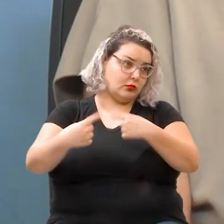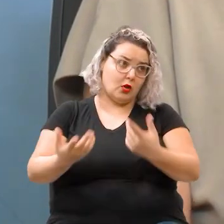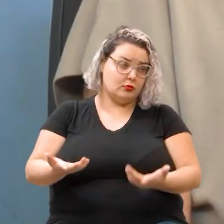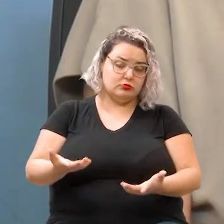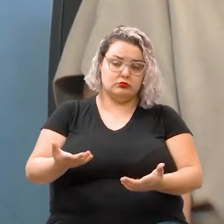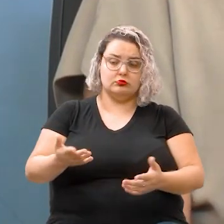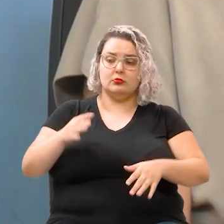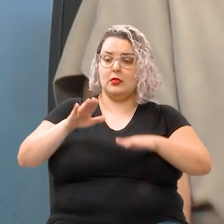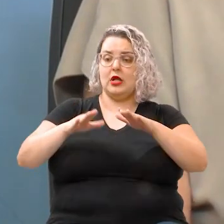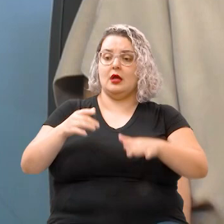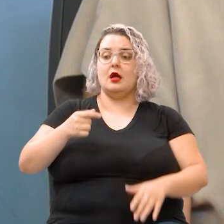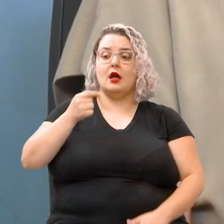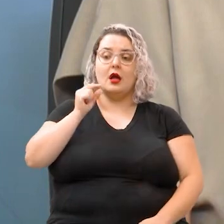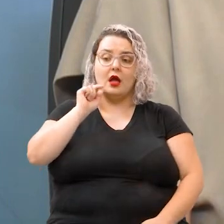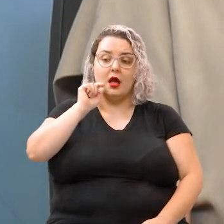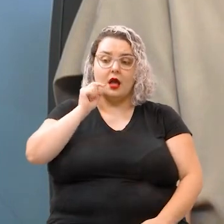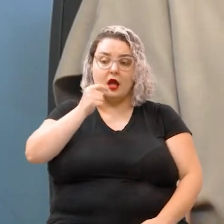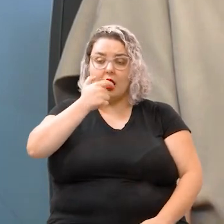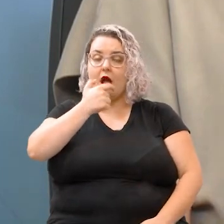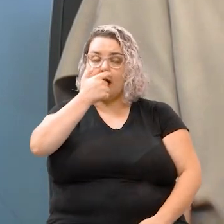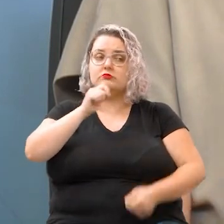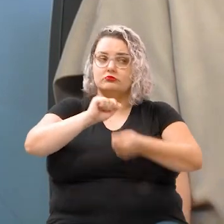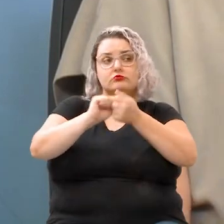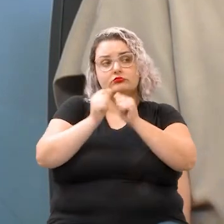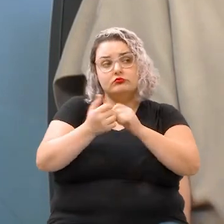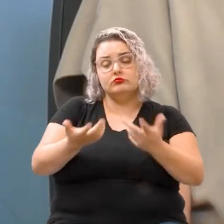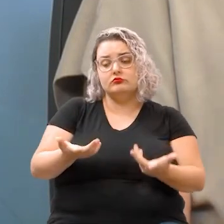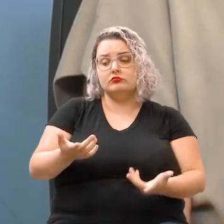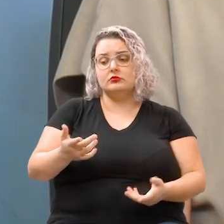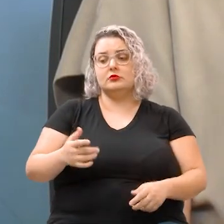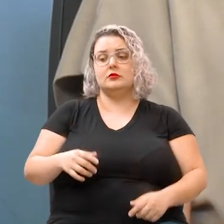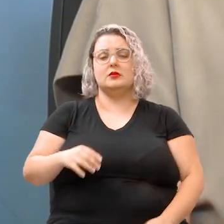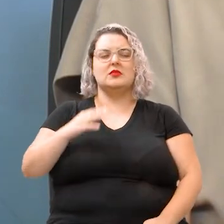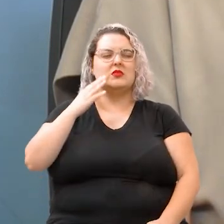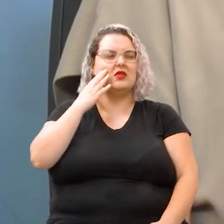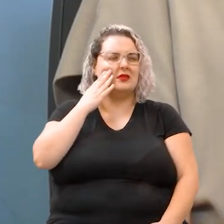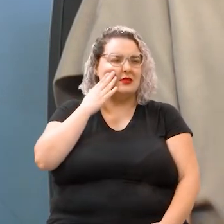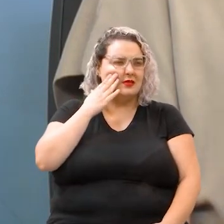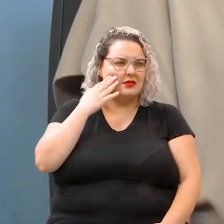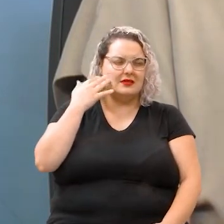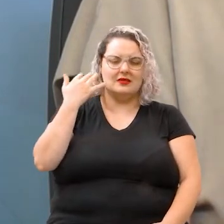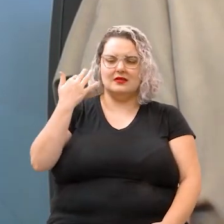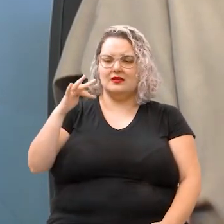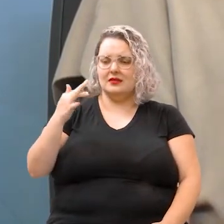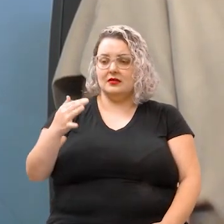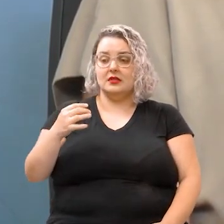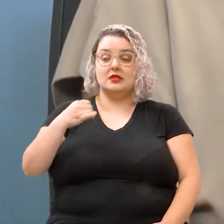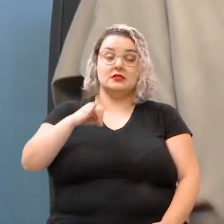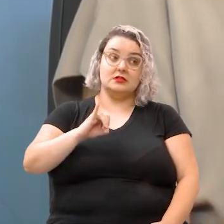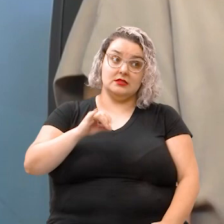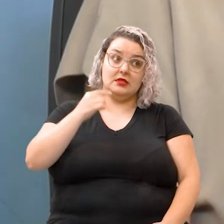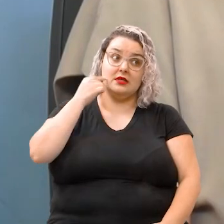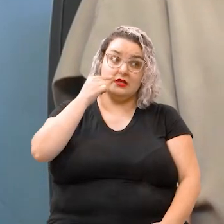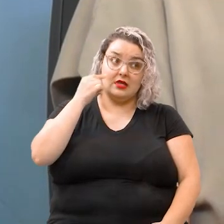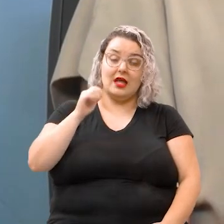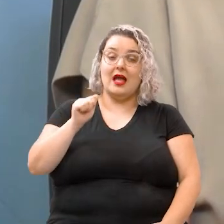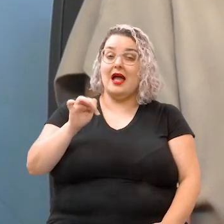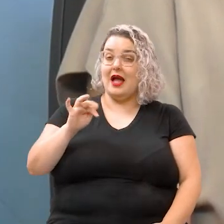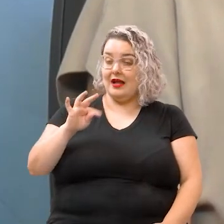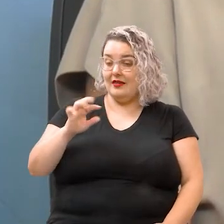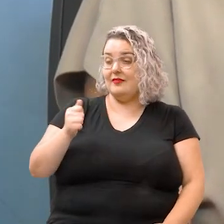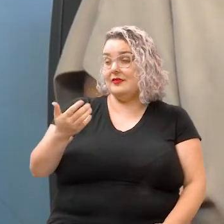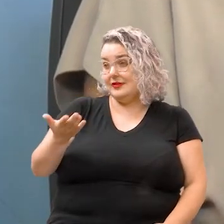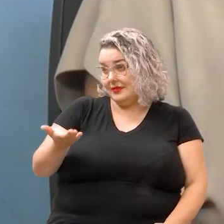vezes uma prótese provisória, se está machucando, se essa ferida, né, se essa afta